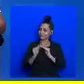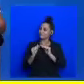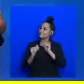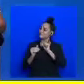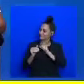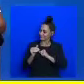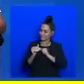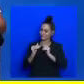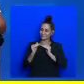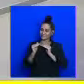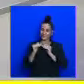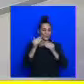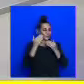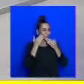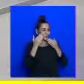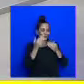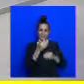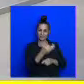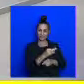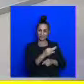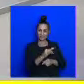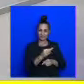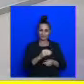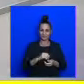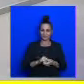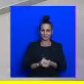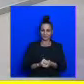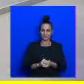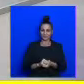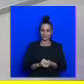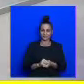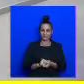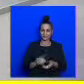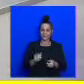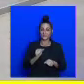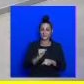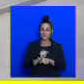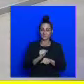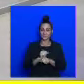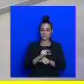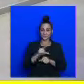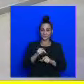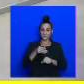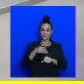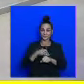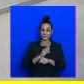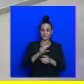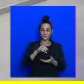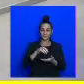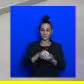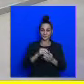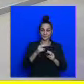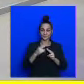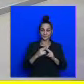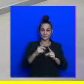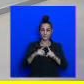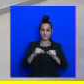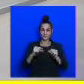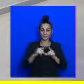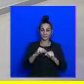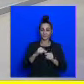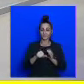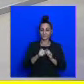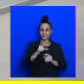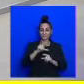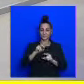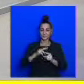confirmo. Sim, confirmo. Obrigado pelas confirmações. Aguardando só a validação agora com a matriz da Caixa em Brasília